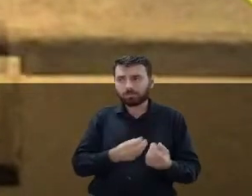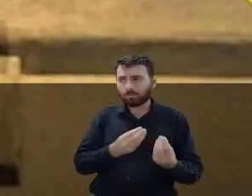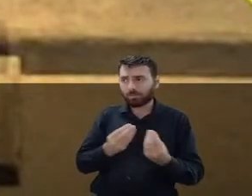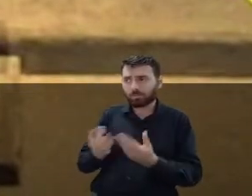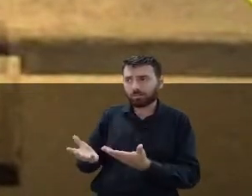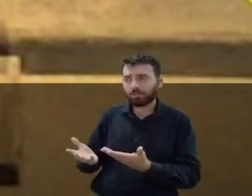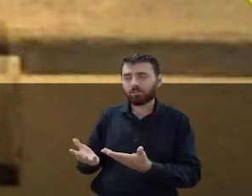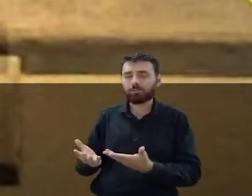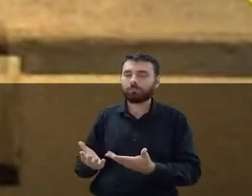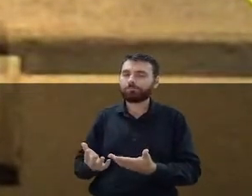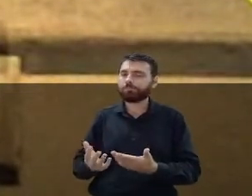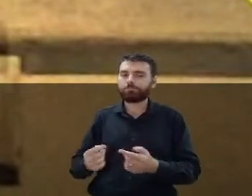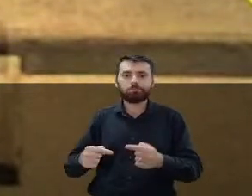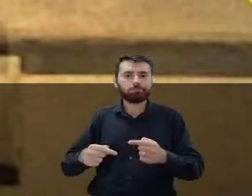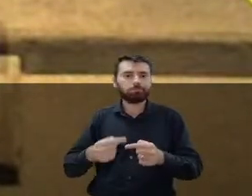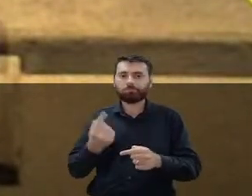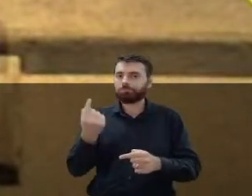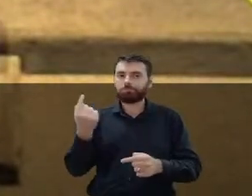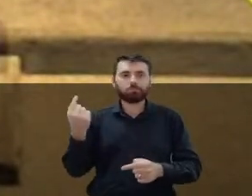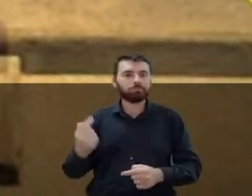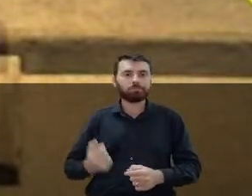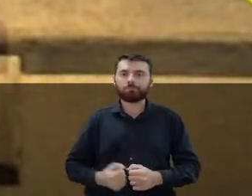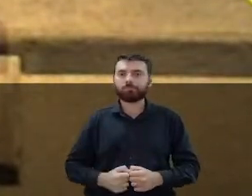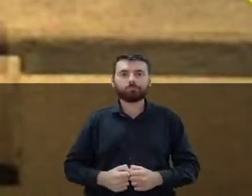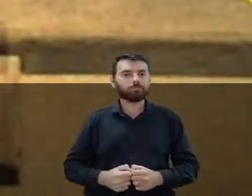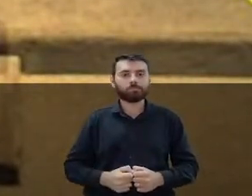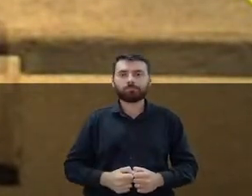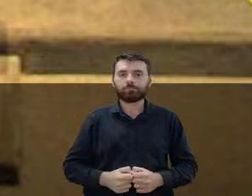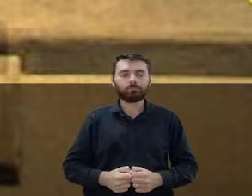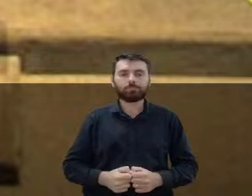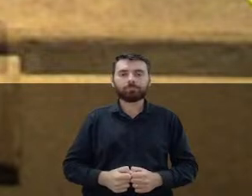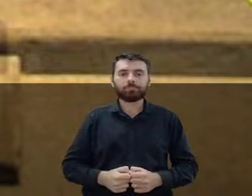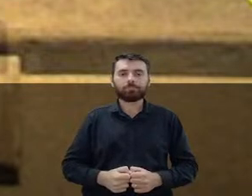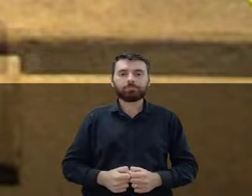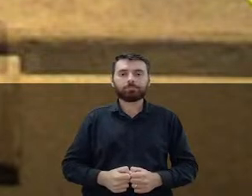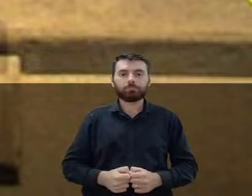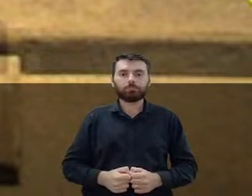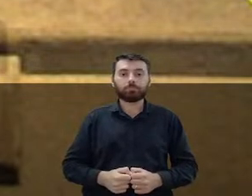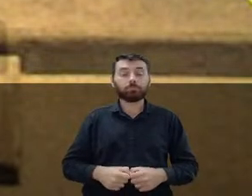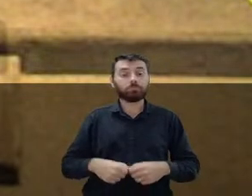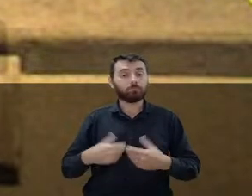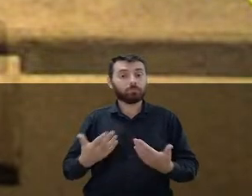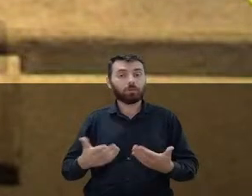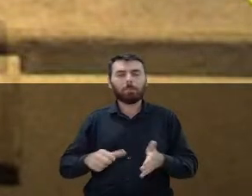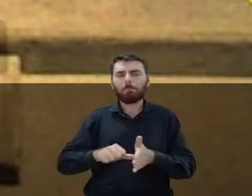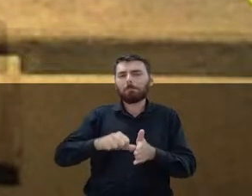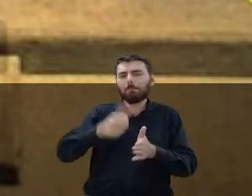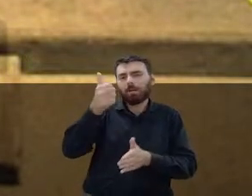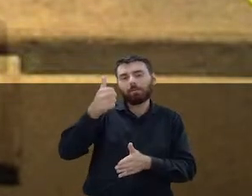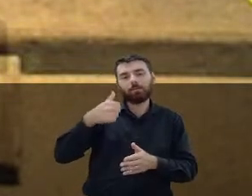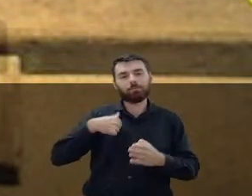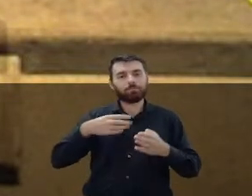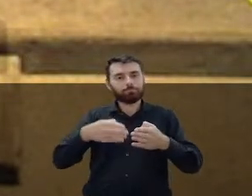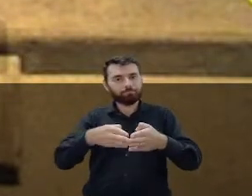permitir com que a reclamante litigue com os benefícios da justiça gratuita. Então, o primeiro ponto aí que eu peço